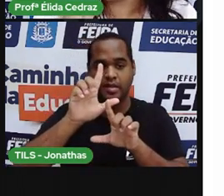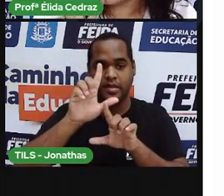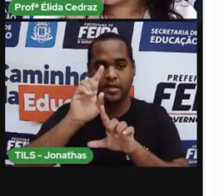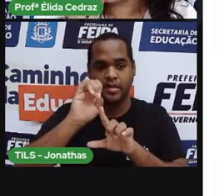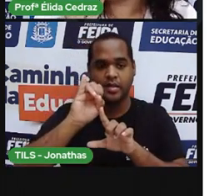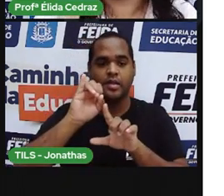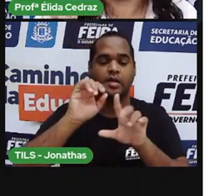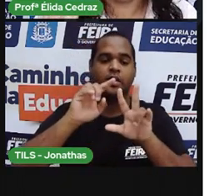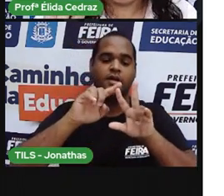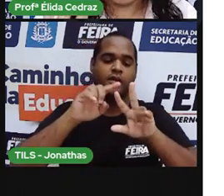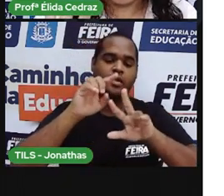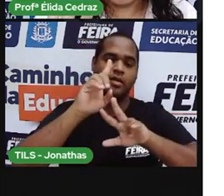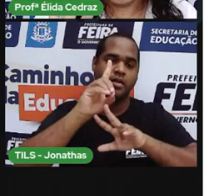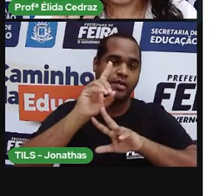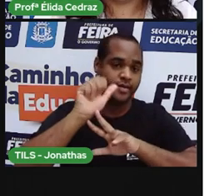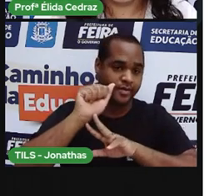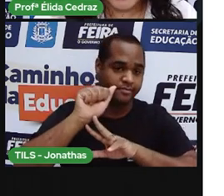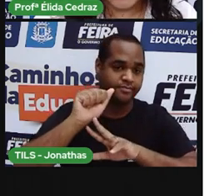É-li-da.